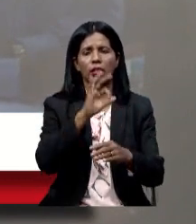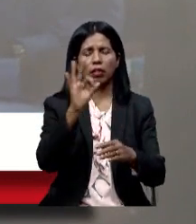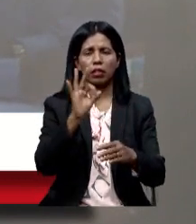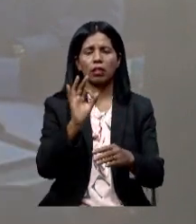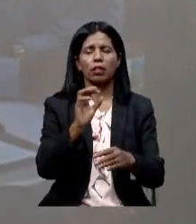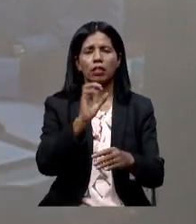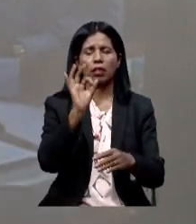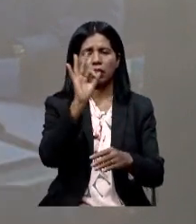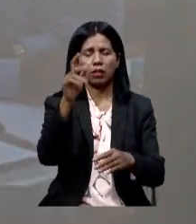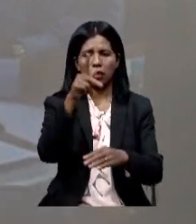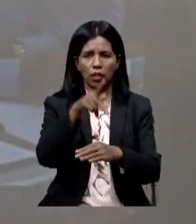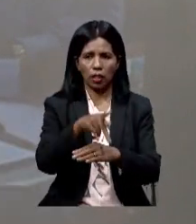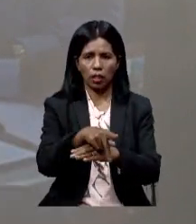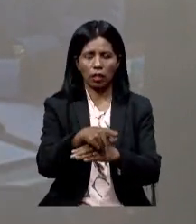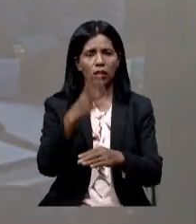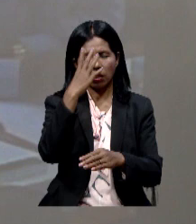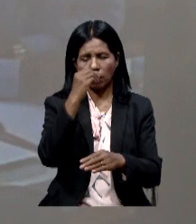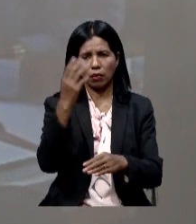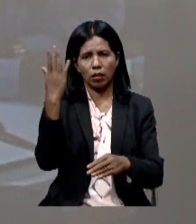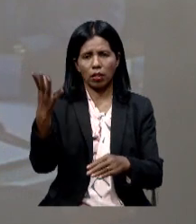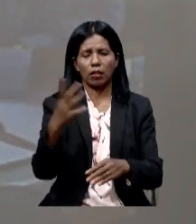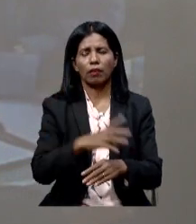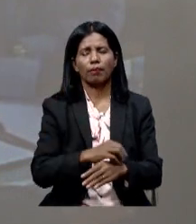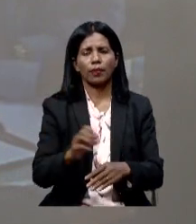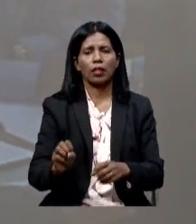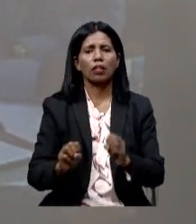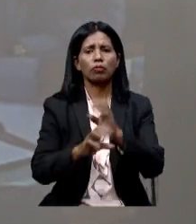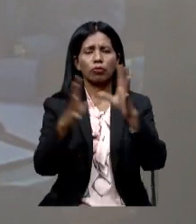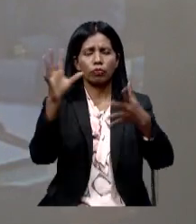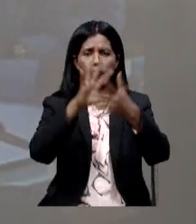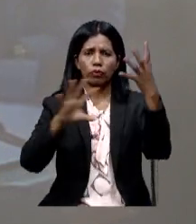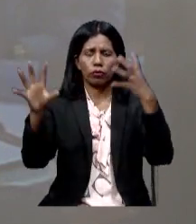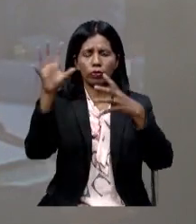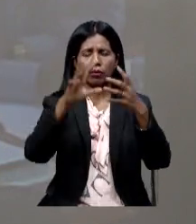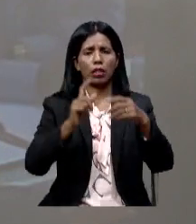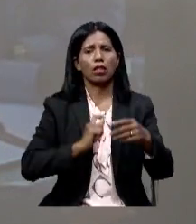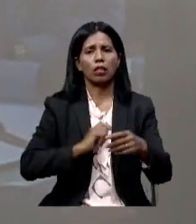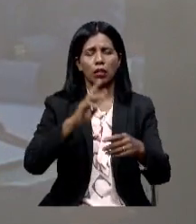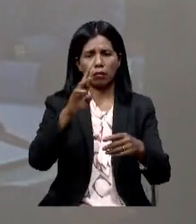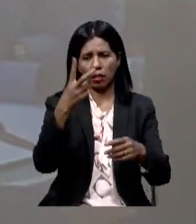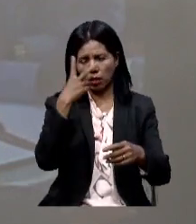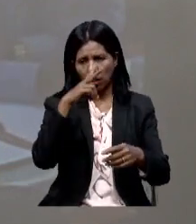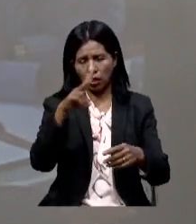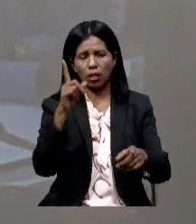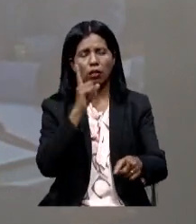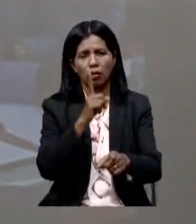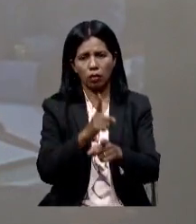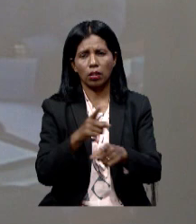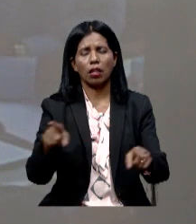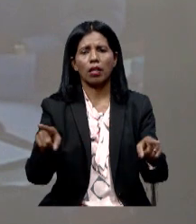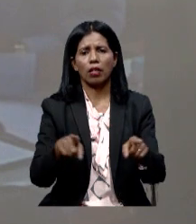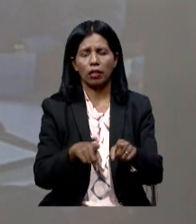neve makita toba iha naba, ahi suar ida neve mak ia tibar nenene ithare lolos det